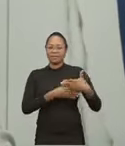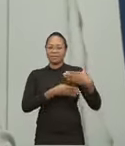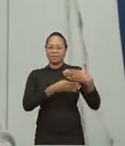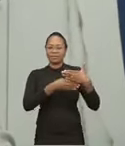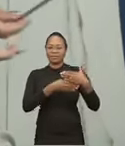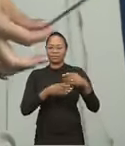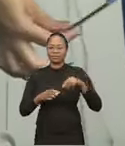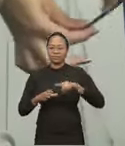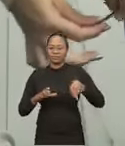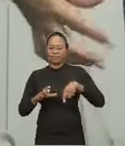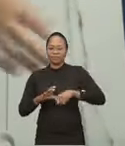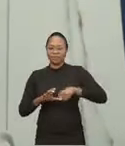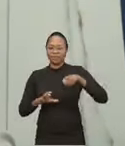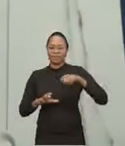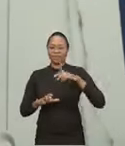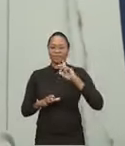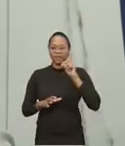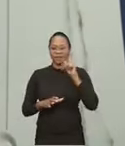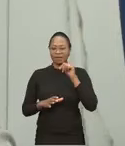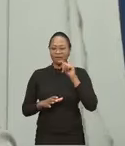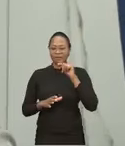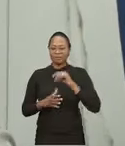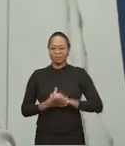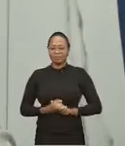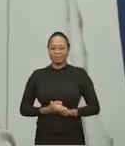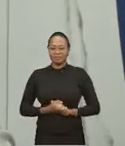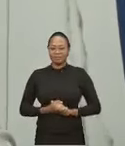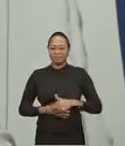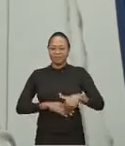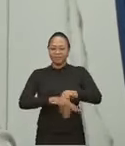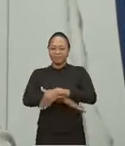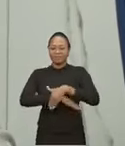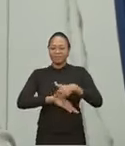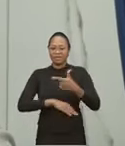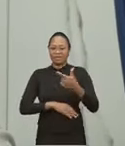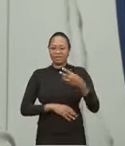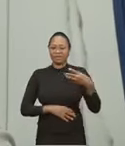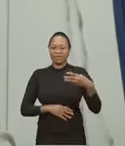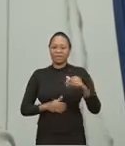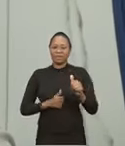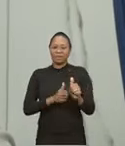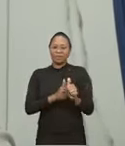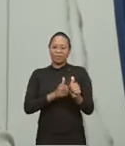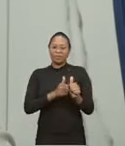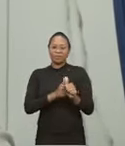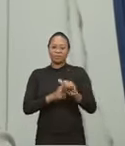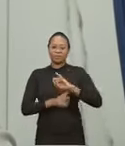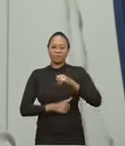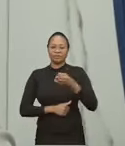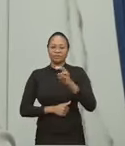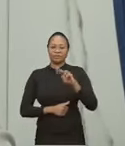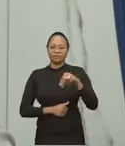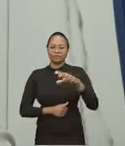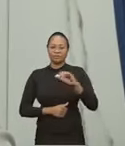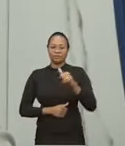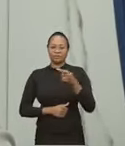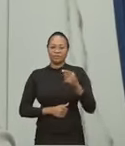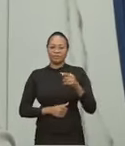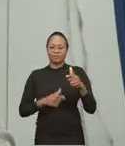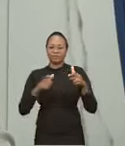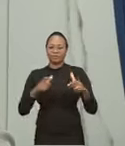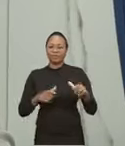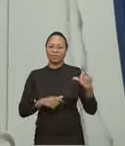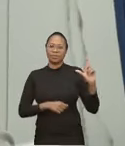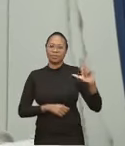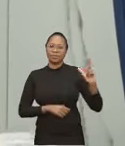de escoamento fluvial da estrada 23, próxima à junção com a travessa Limoeiro, localizado